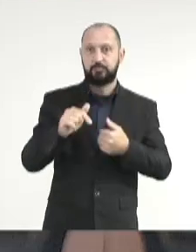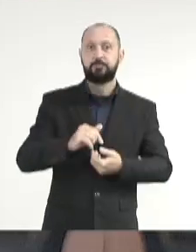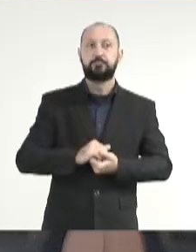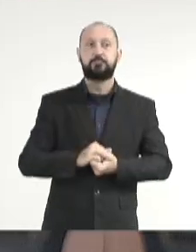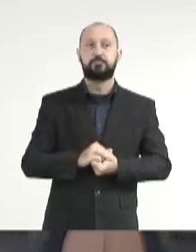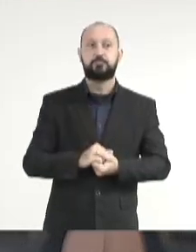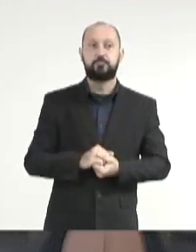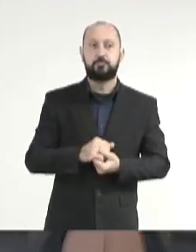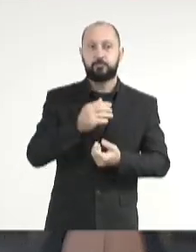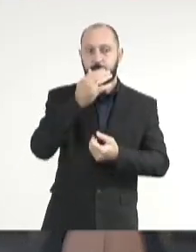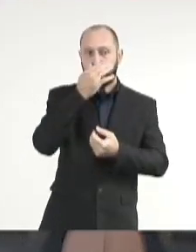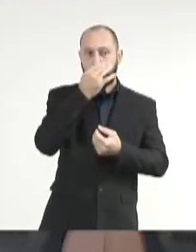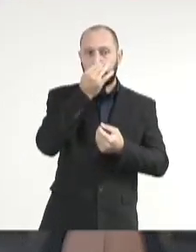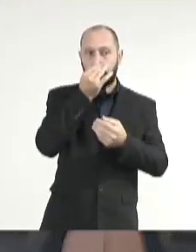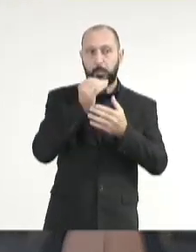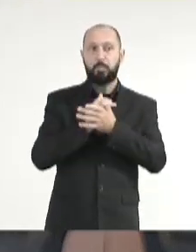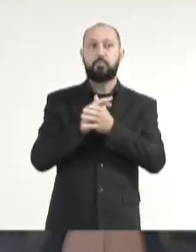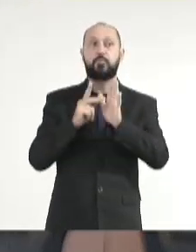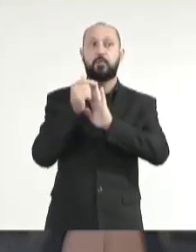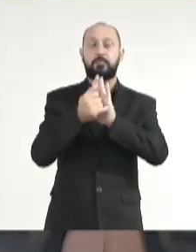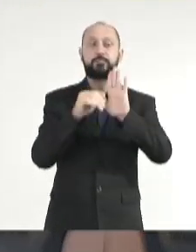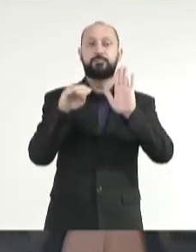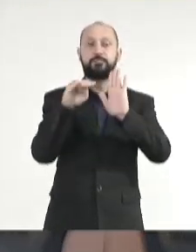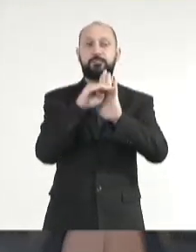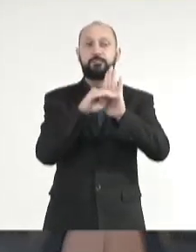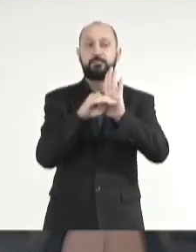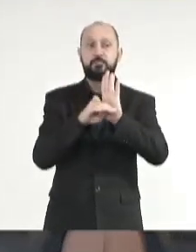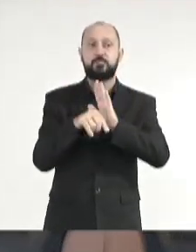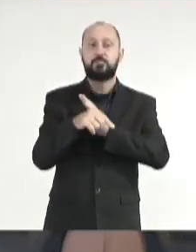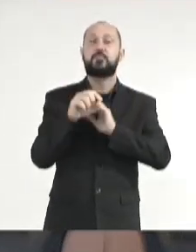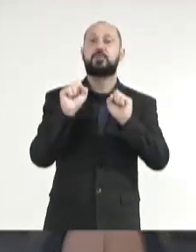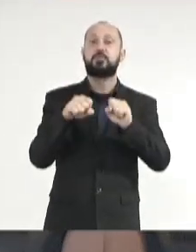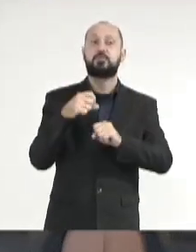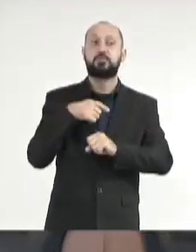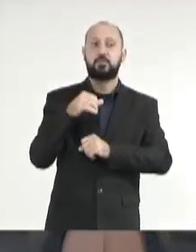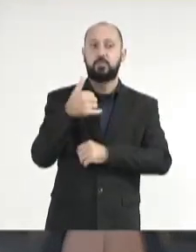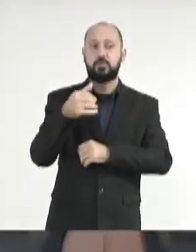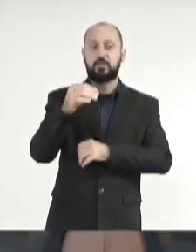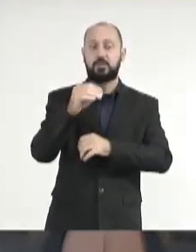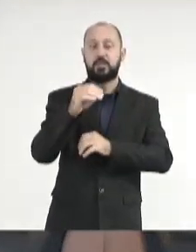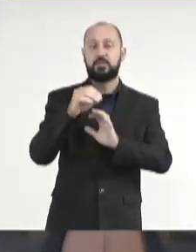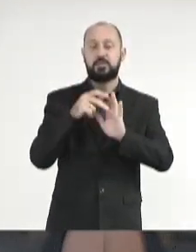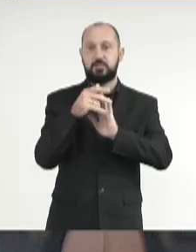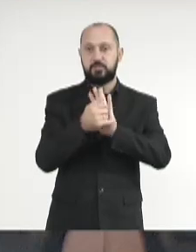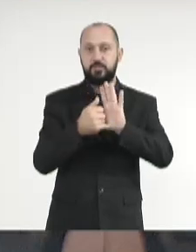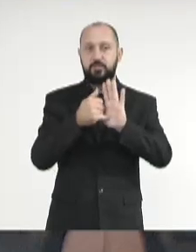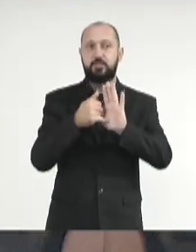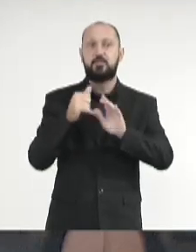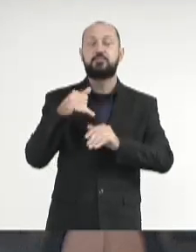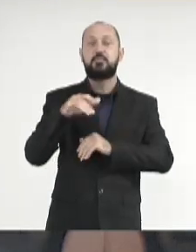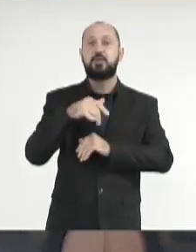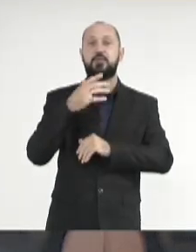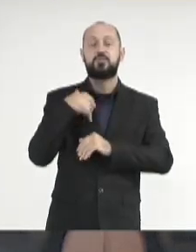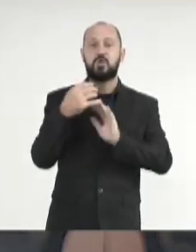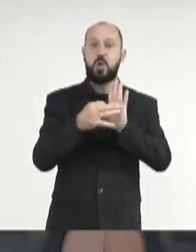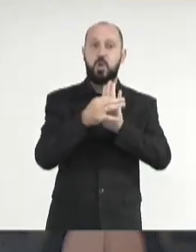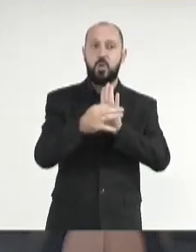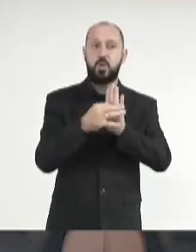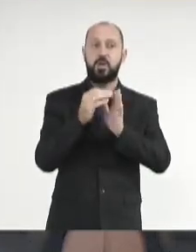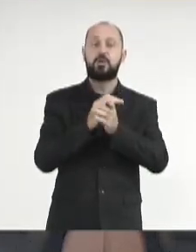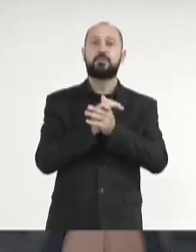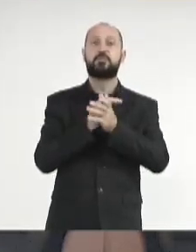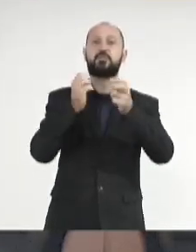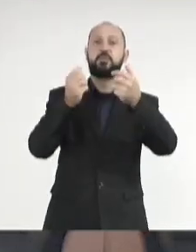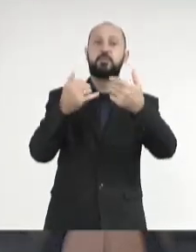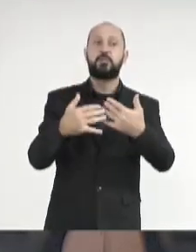Maia. Bom, Thiago, agora vamos falar dos projetos que estão pautados. Esses sim são 10 projetos, né? A maioria que a gente já citou aqui, a gente vai